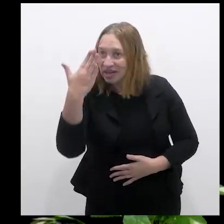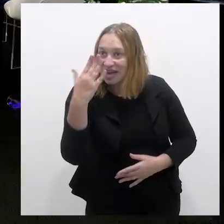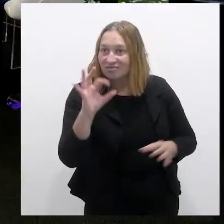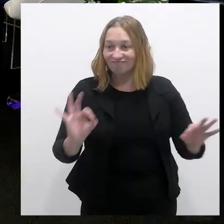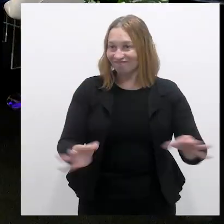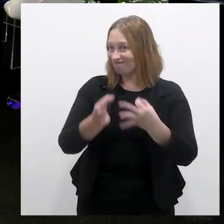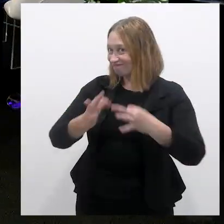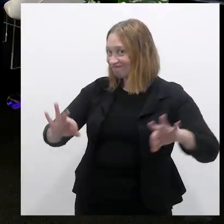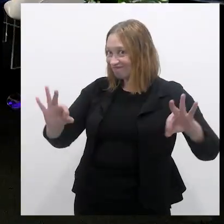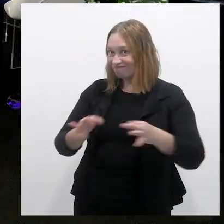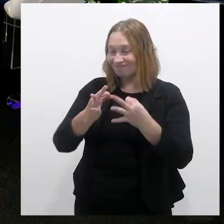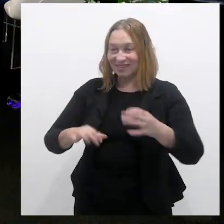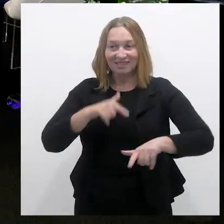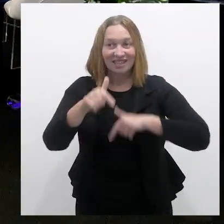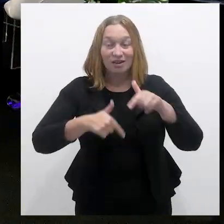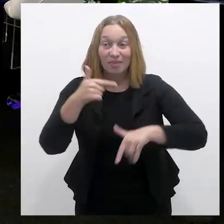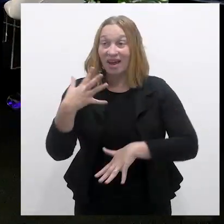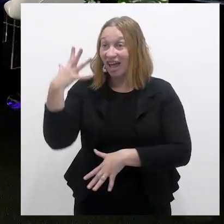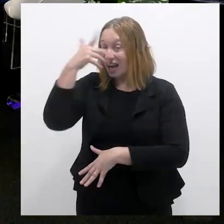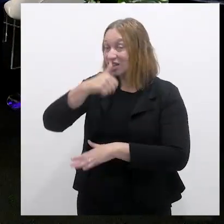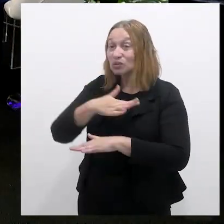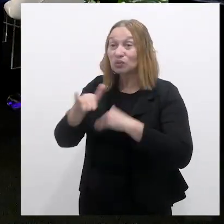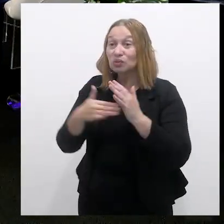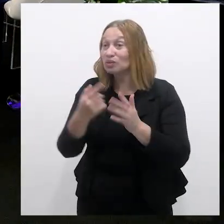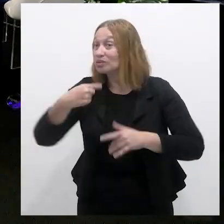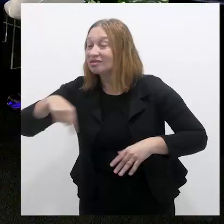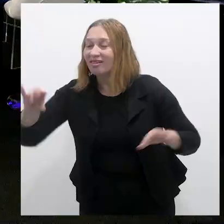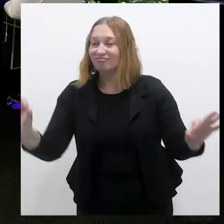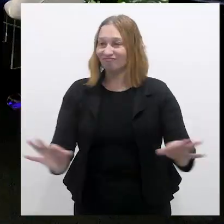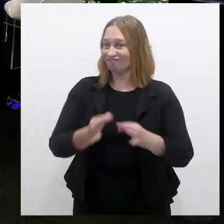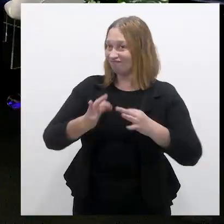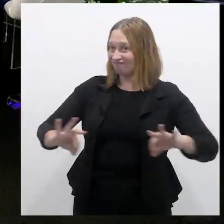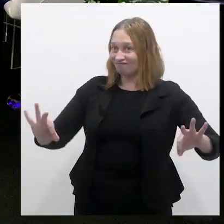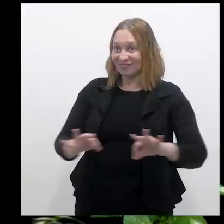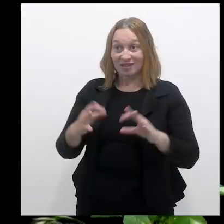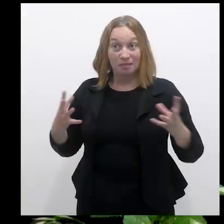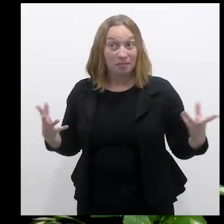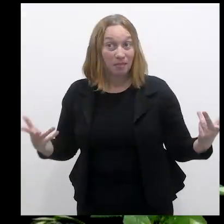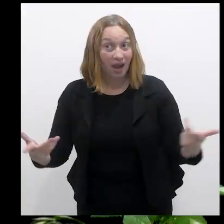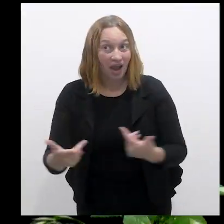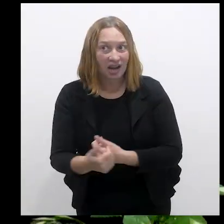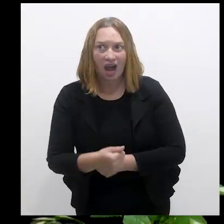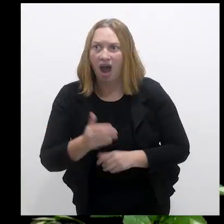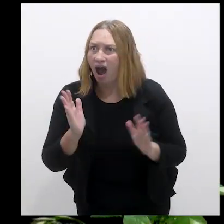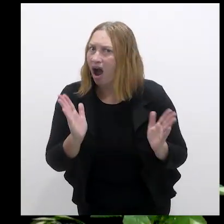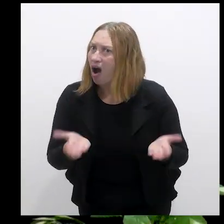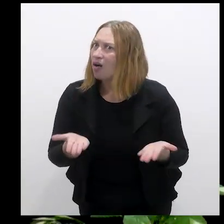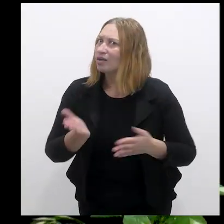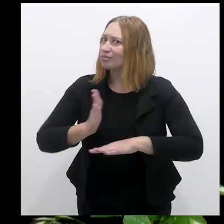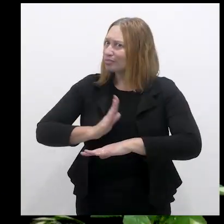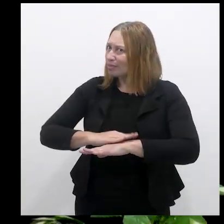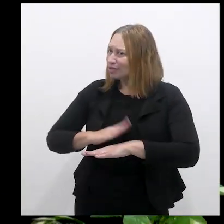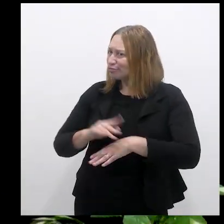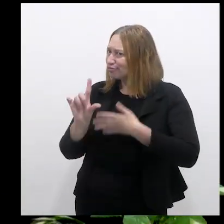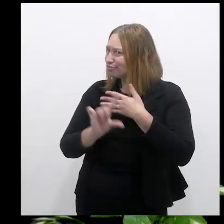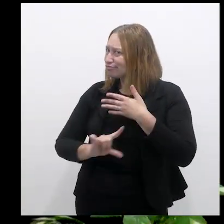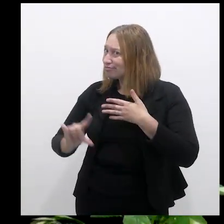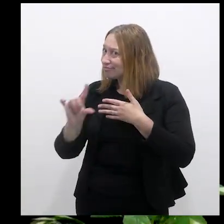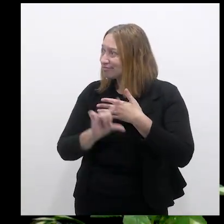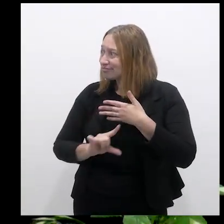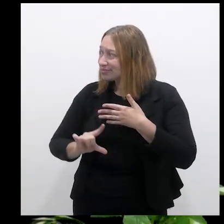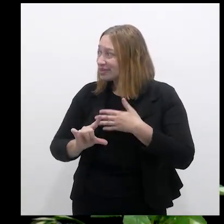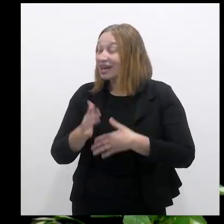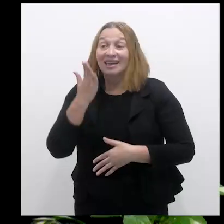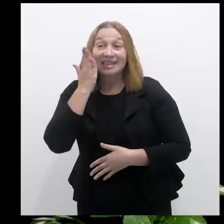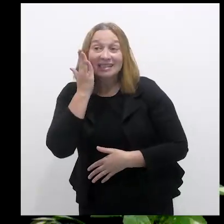Obrigada, maestro. Obrigado a vocês. Parabéns por esse trabalho lindo. Valeu. Todo mundo lá no concerto, que com certeza vai ser maravilhoso. Agora a gente chegou